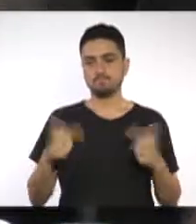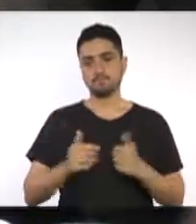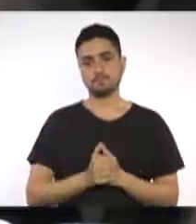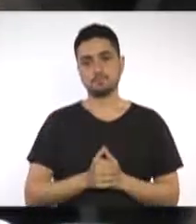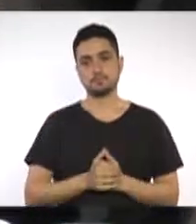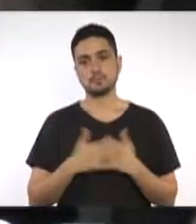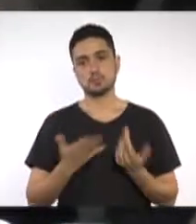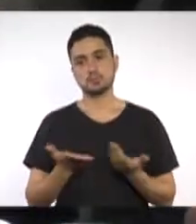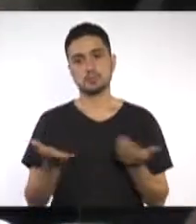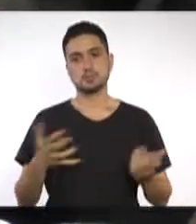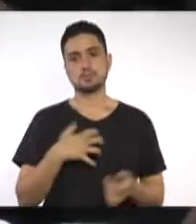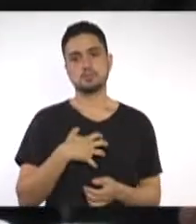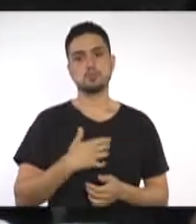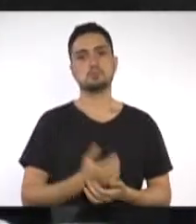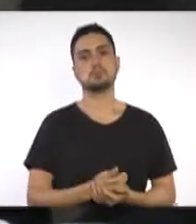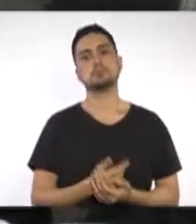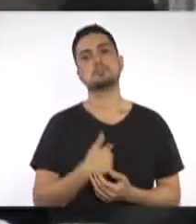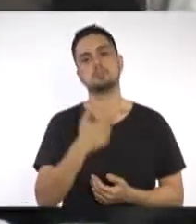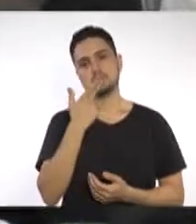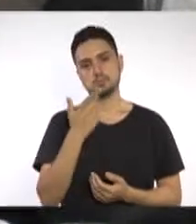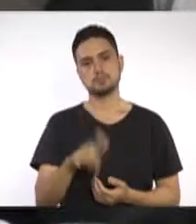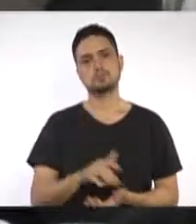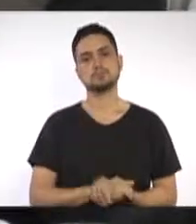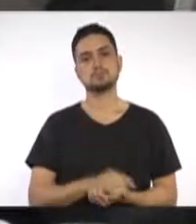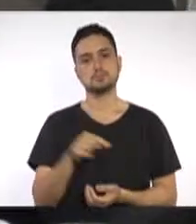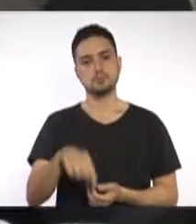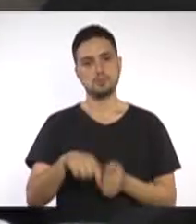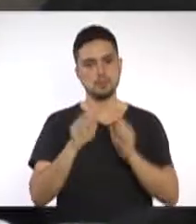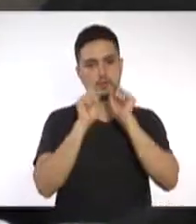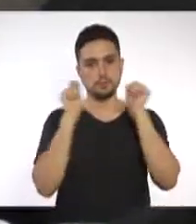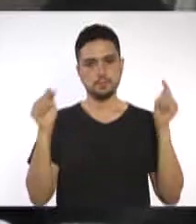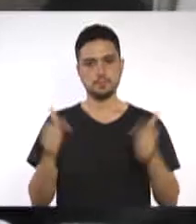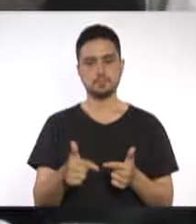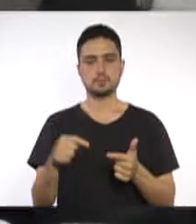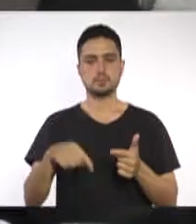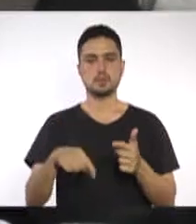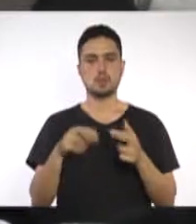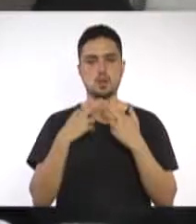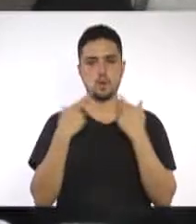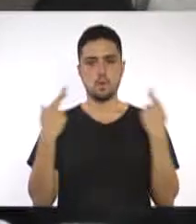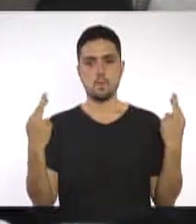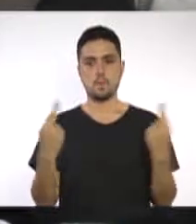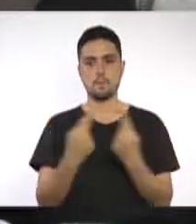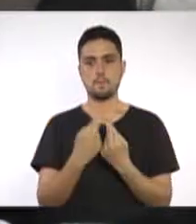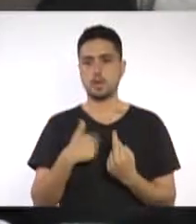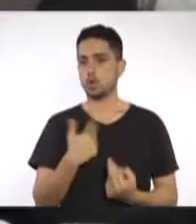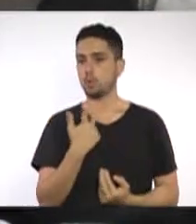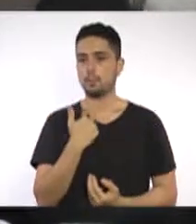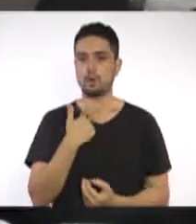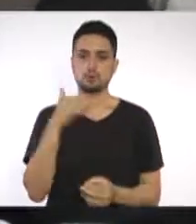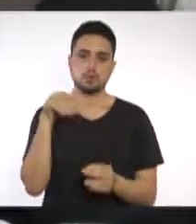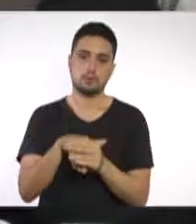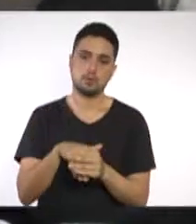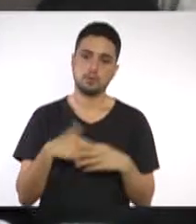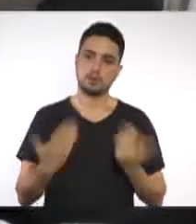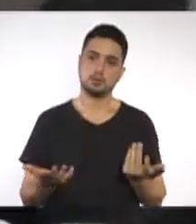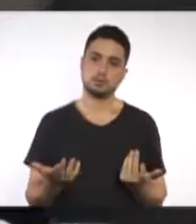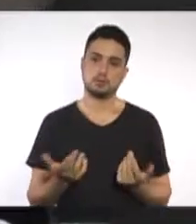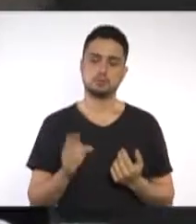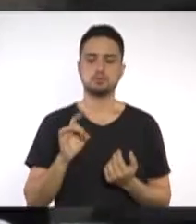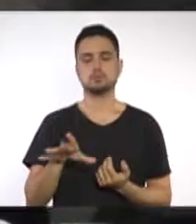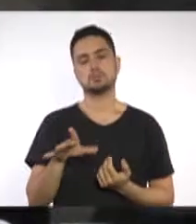modo, reitero de que essa comissão, obviamente, eu não posso votar e não posso encaminhar, apenas fica o